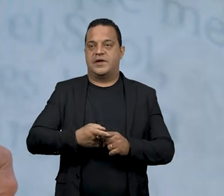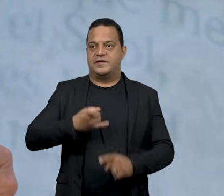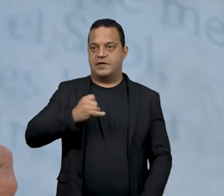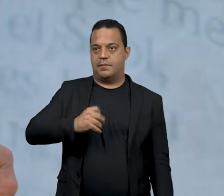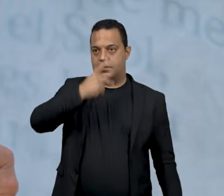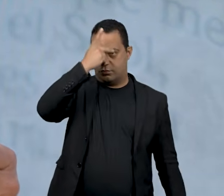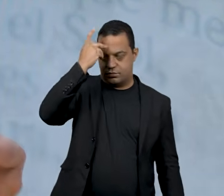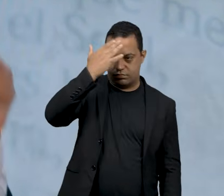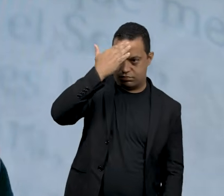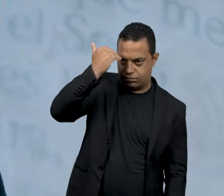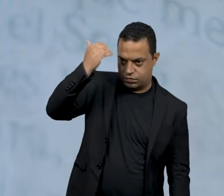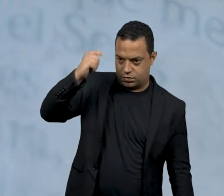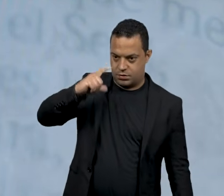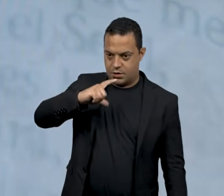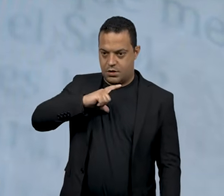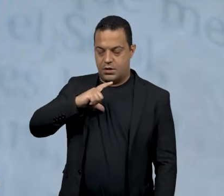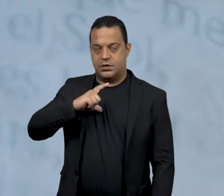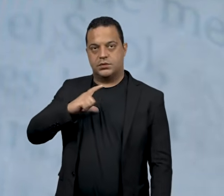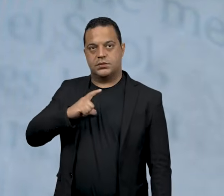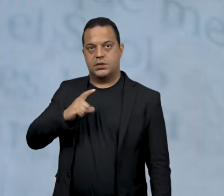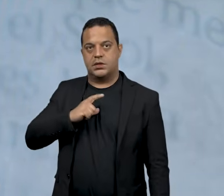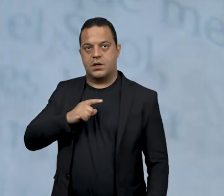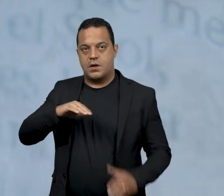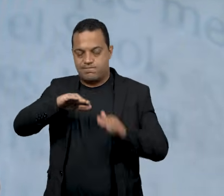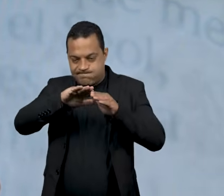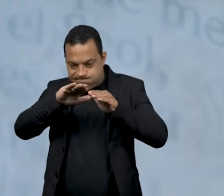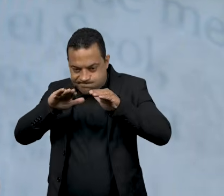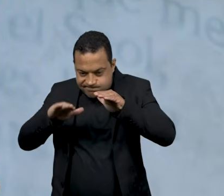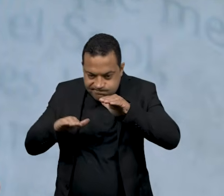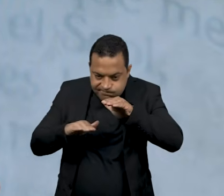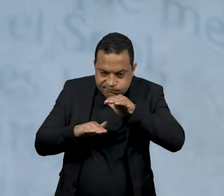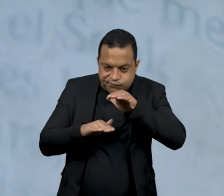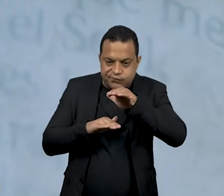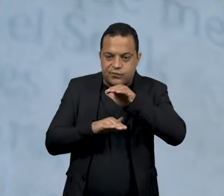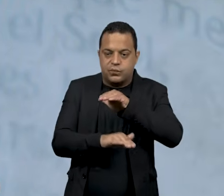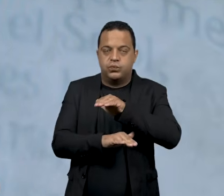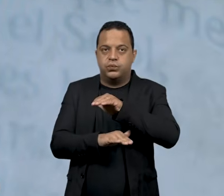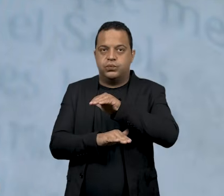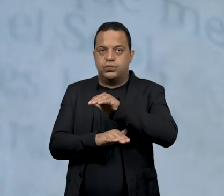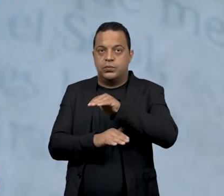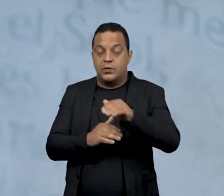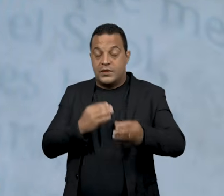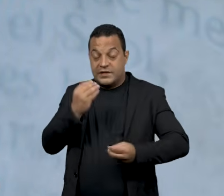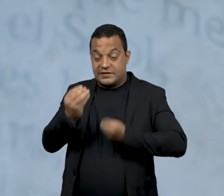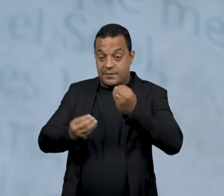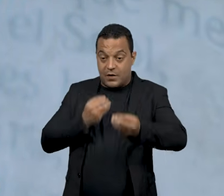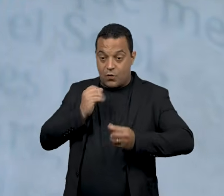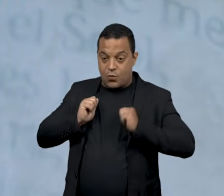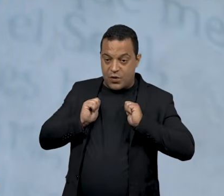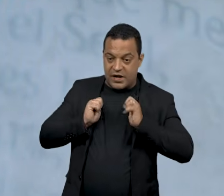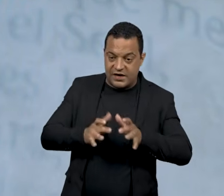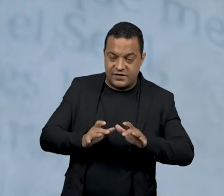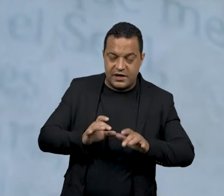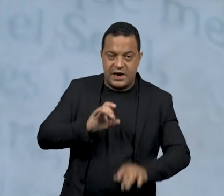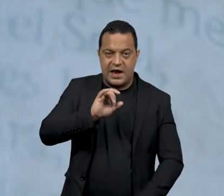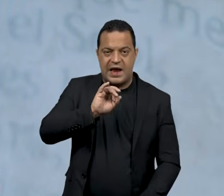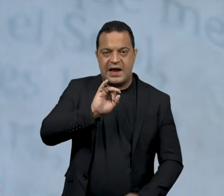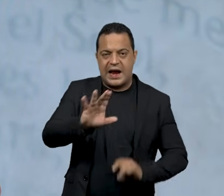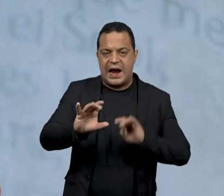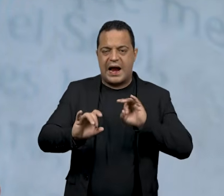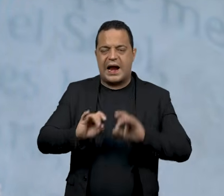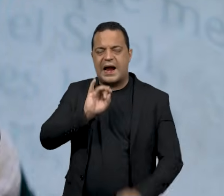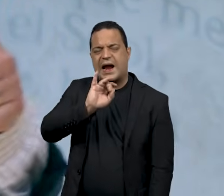ela ter sabedoria já faz com que ela queira conhecer e ser mais hábil e ter mais atitude cada